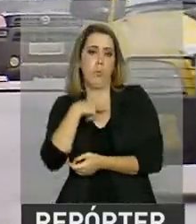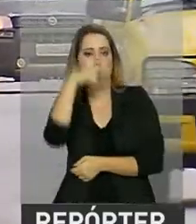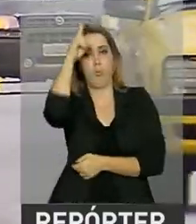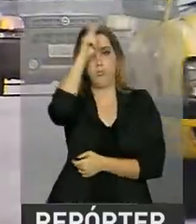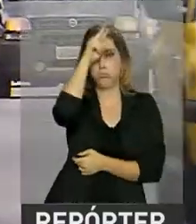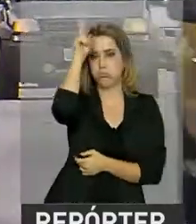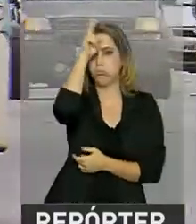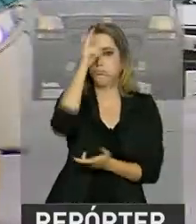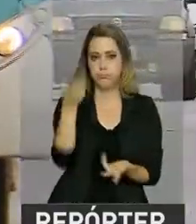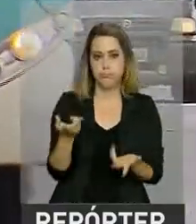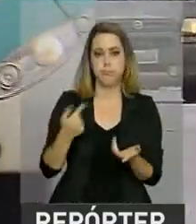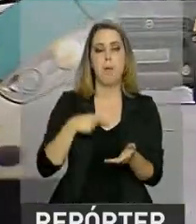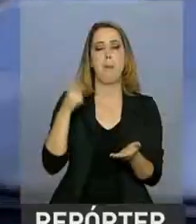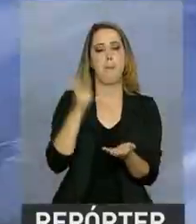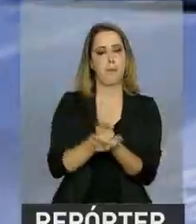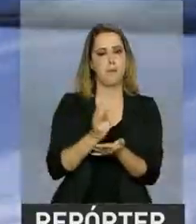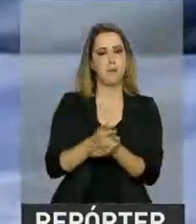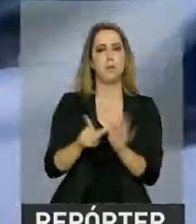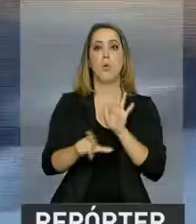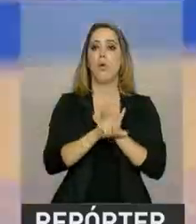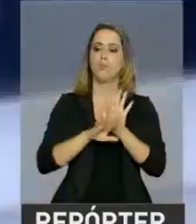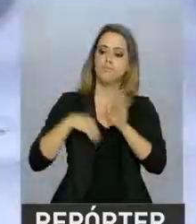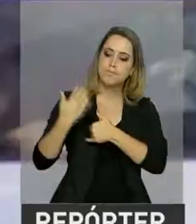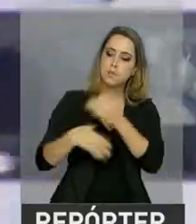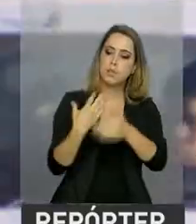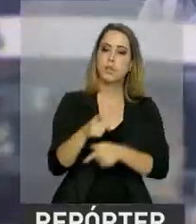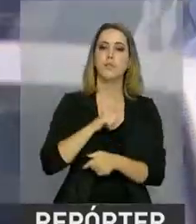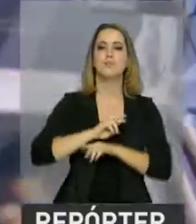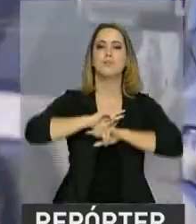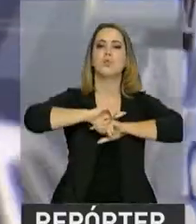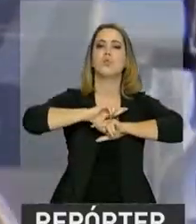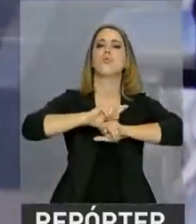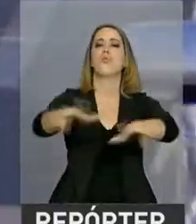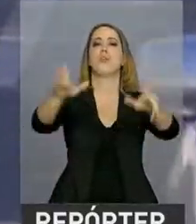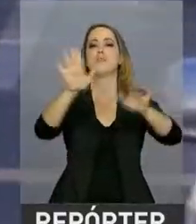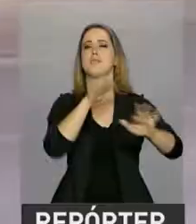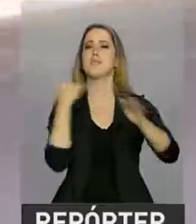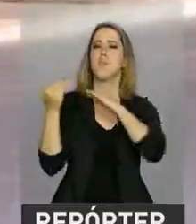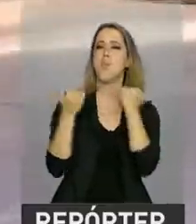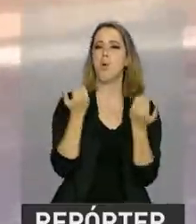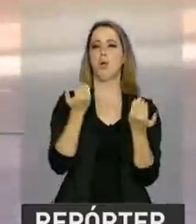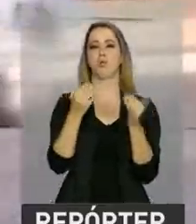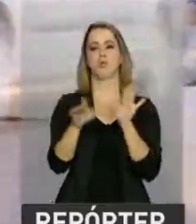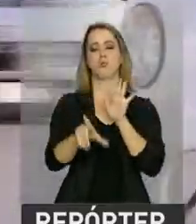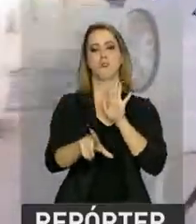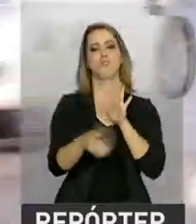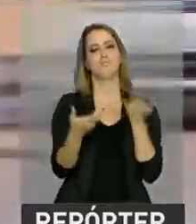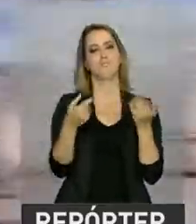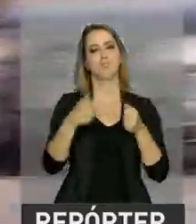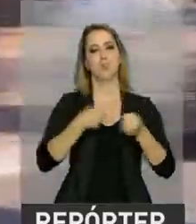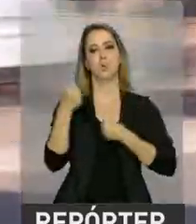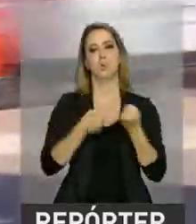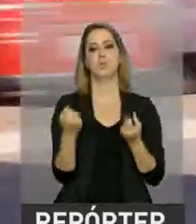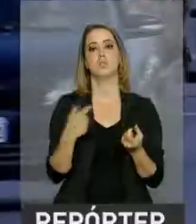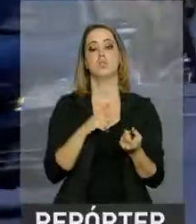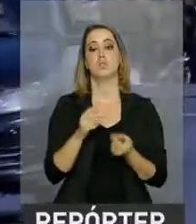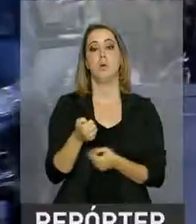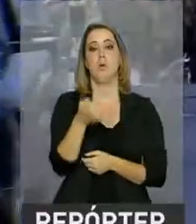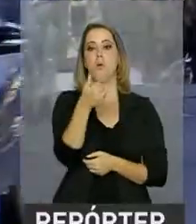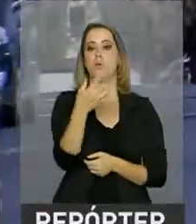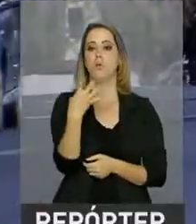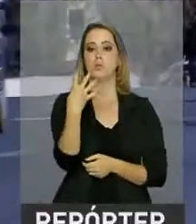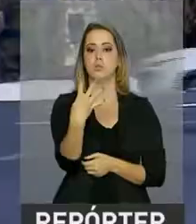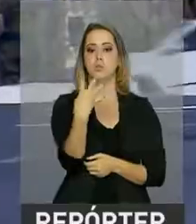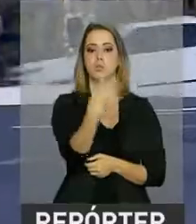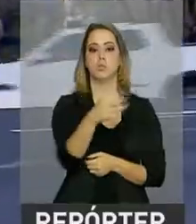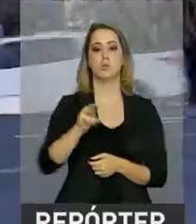uma legislação avançada, o Brasil ainda registra muitas mortes no trânsito. Segundo o Ministério da Saúde, foram quase